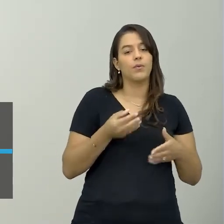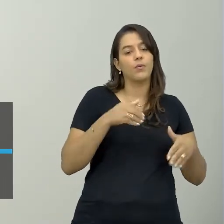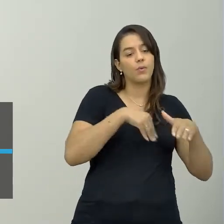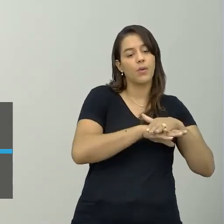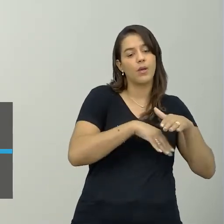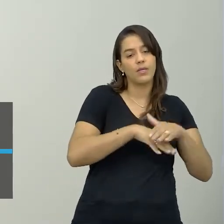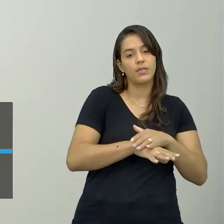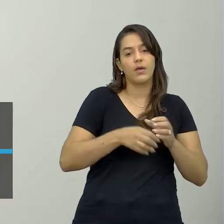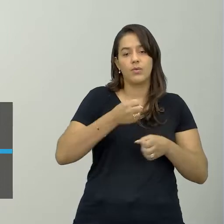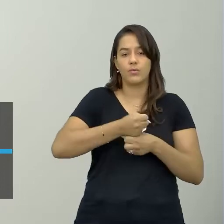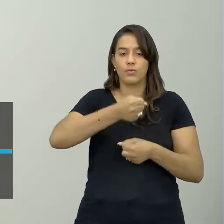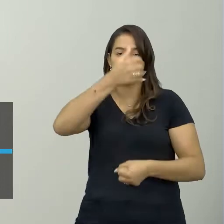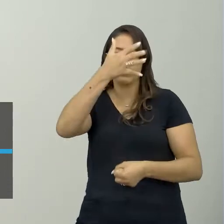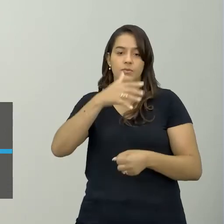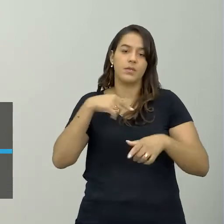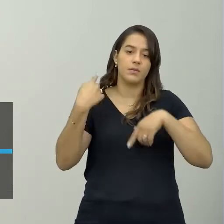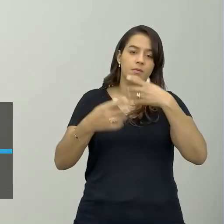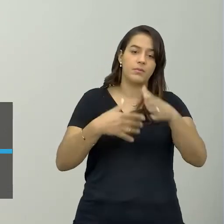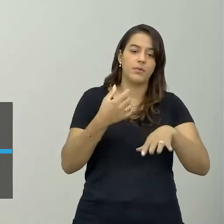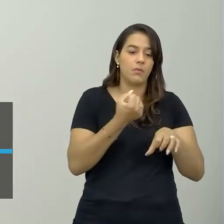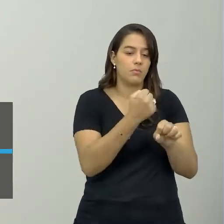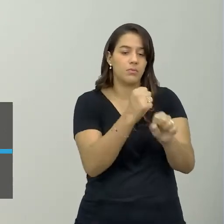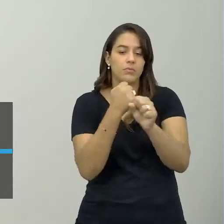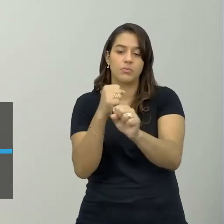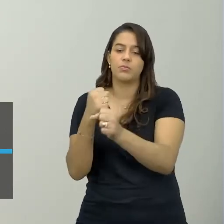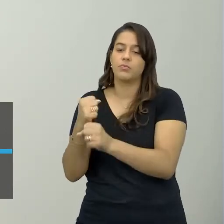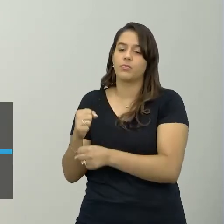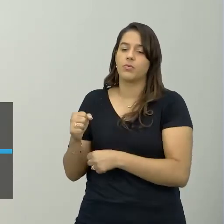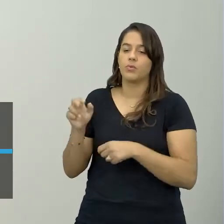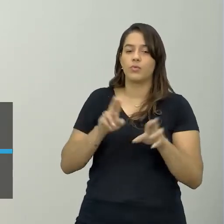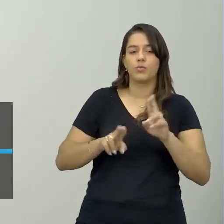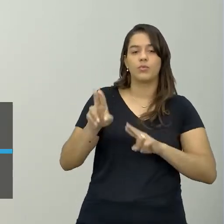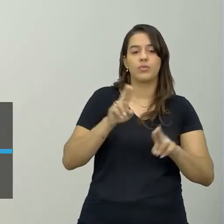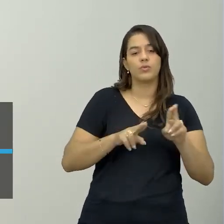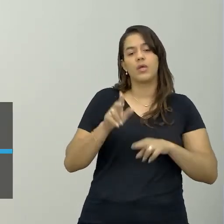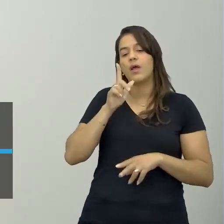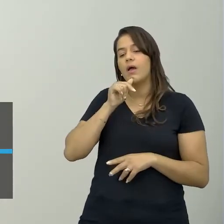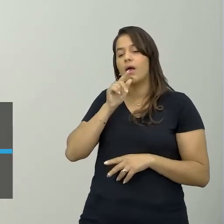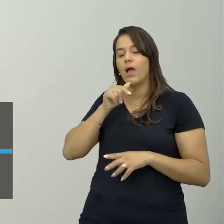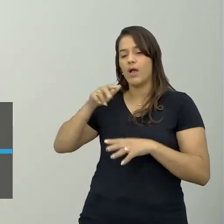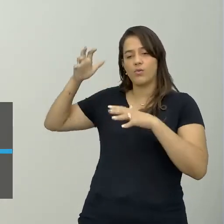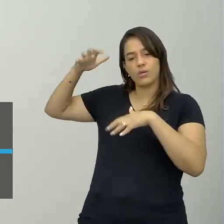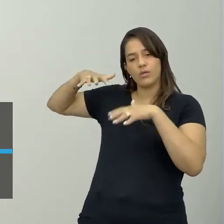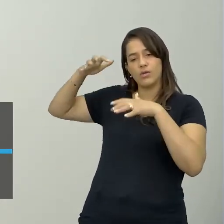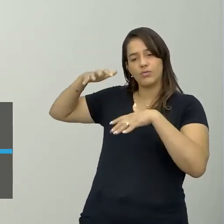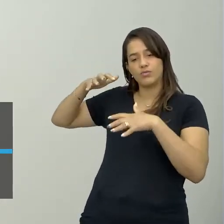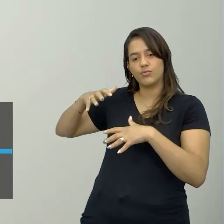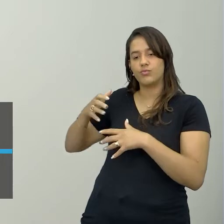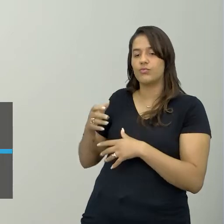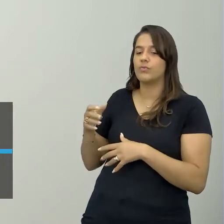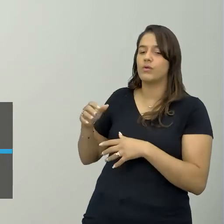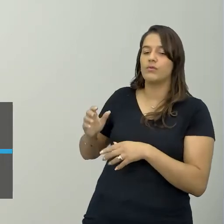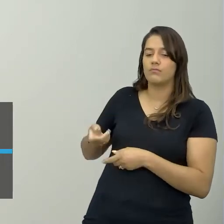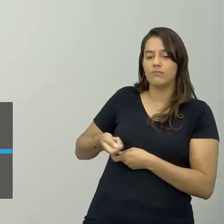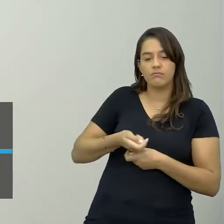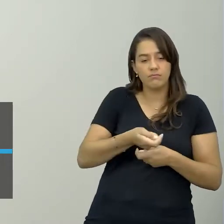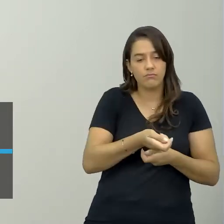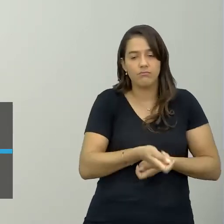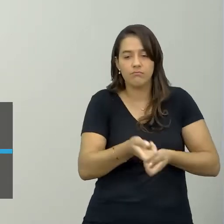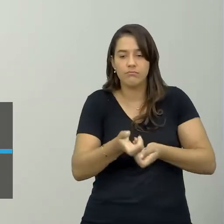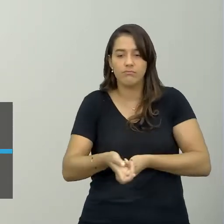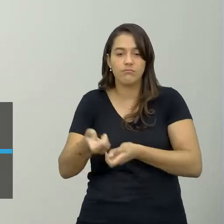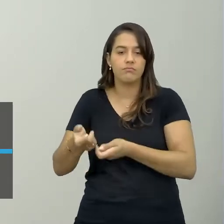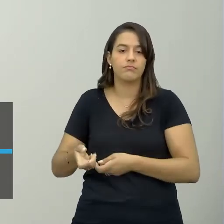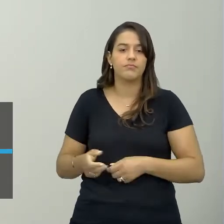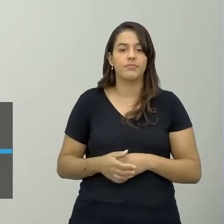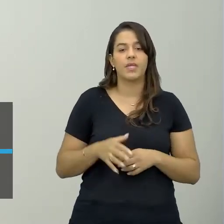da chuva para poder limpar, às vezes, áreas externas ou usar essa água para outros propósitos, enfim. E às vezes a gente acha que,